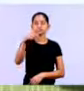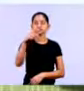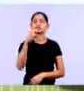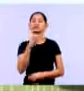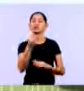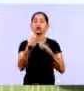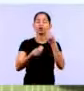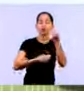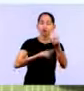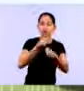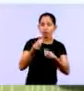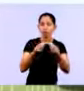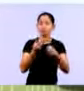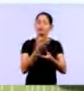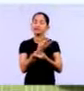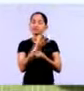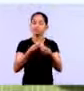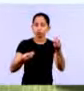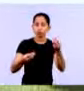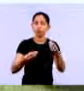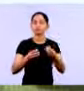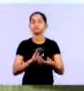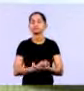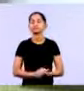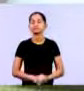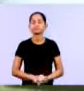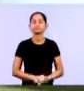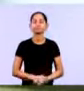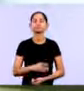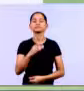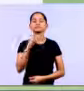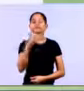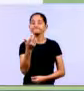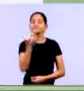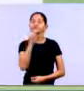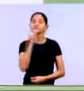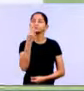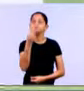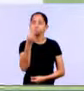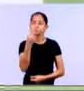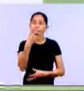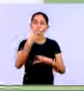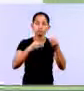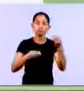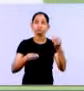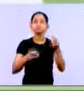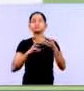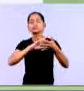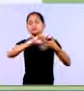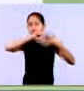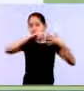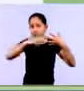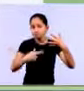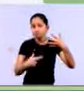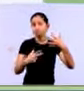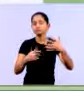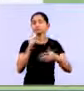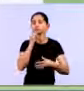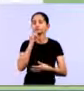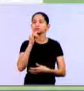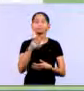que extinguem o crédito tributário. Na extinção do crédito tributário, nós temos como principal efeito